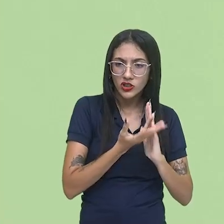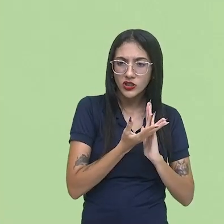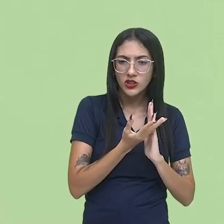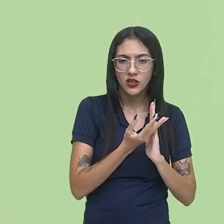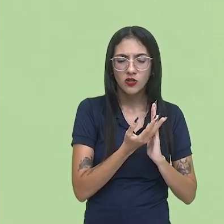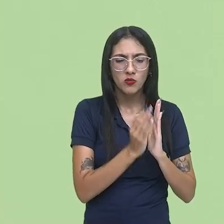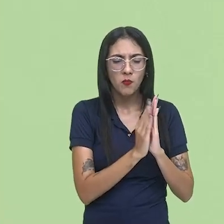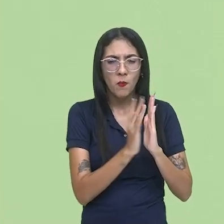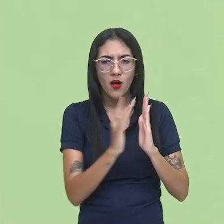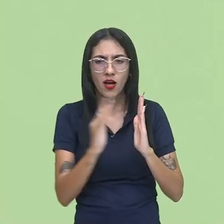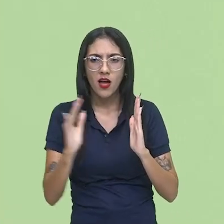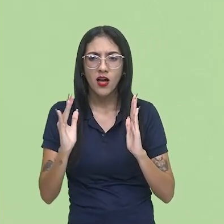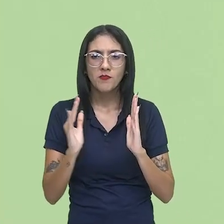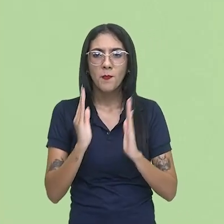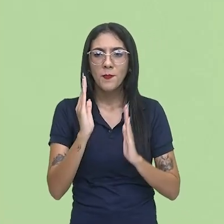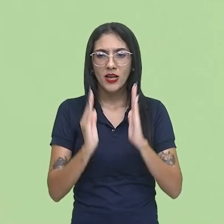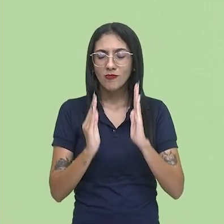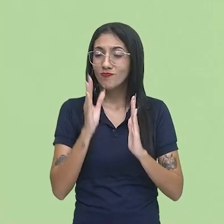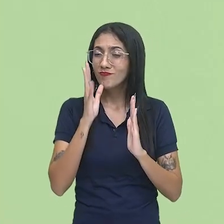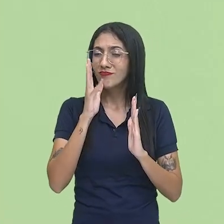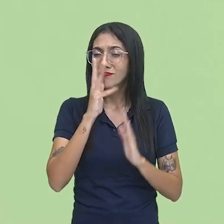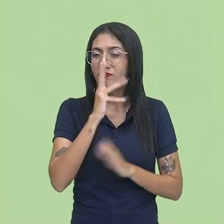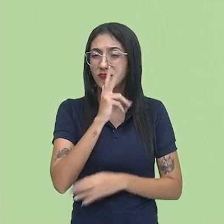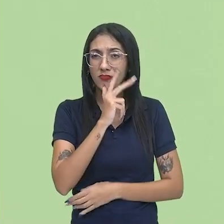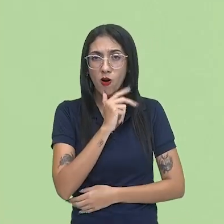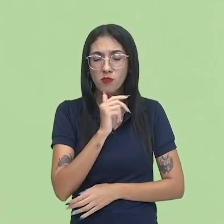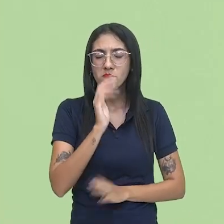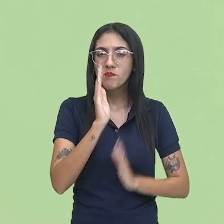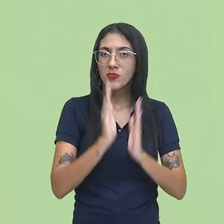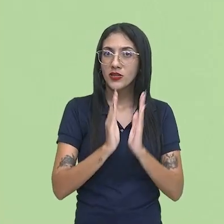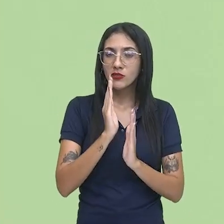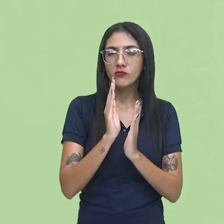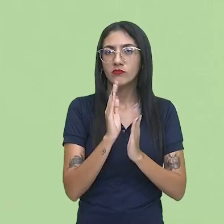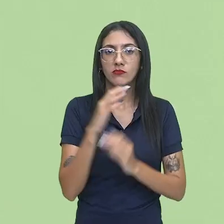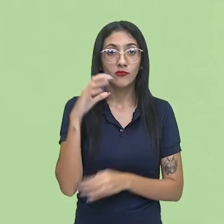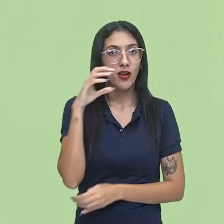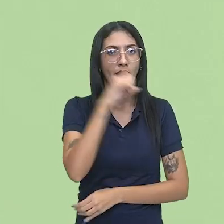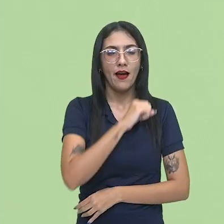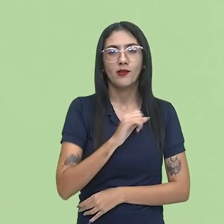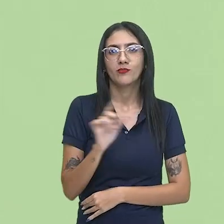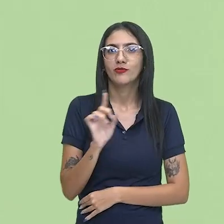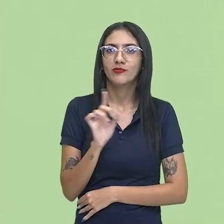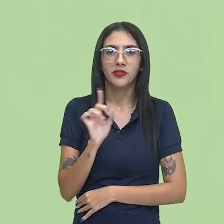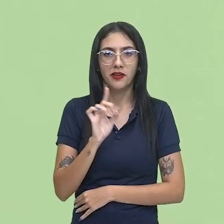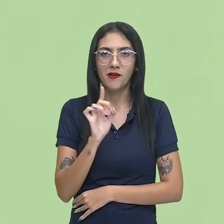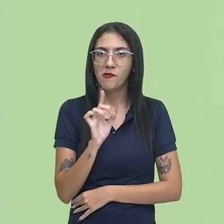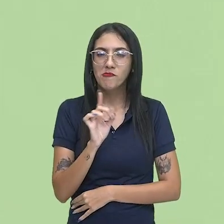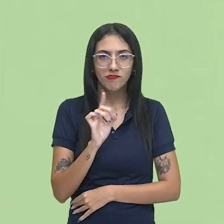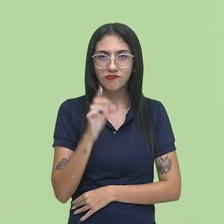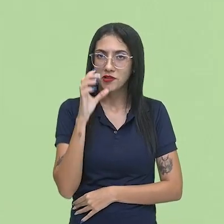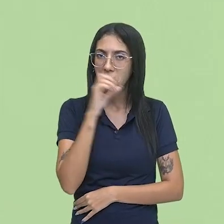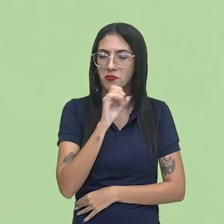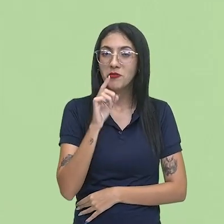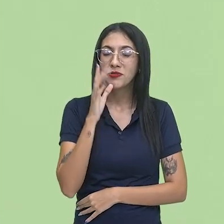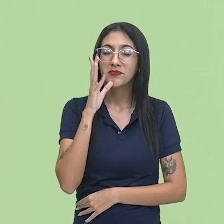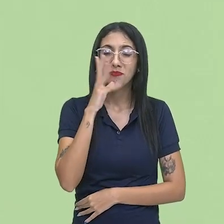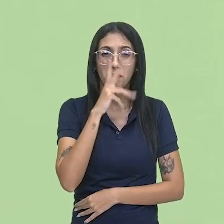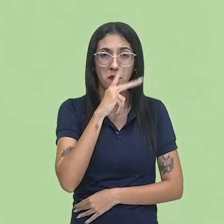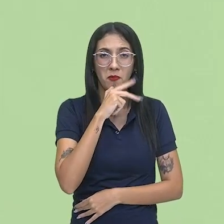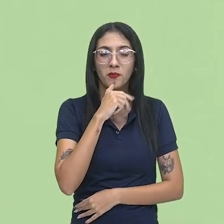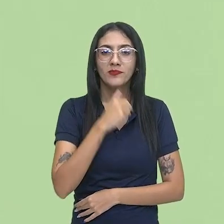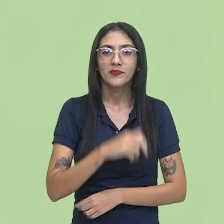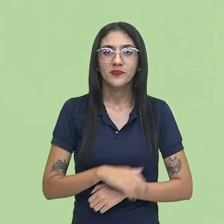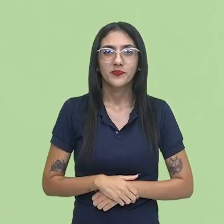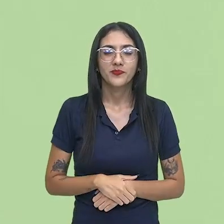e outra. No esquema que nós vimos aí, não aconteceu da noite para o dia, trocando em palavras mais simples. E